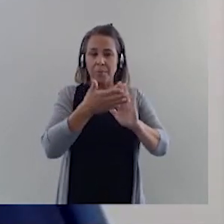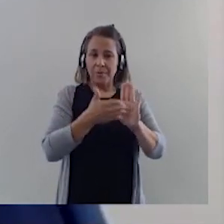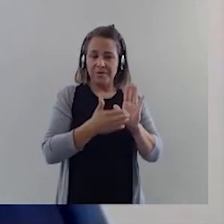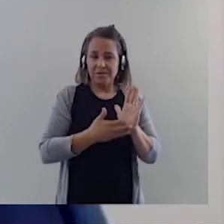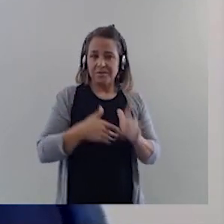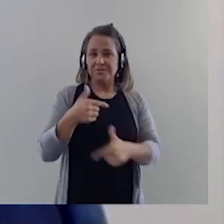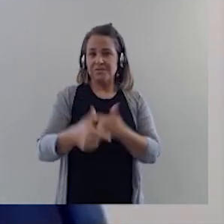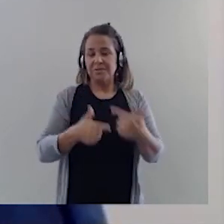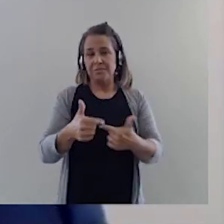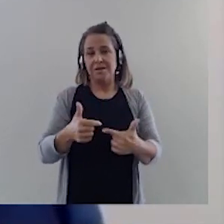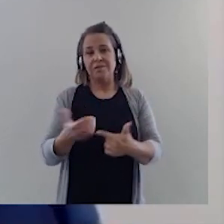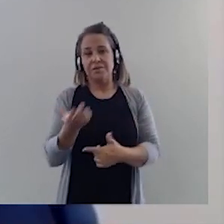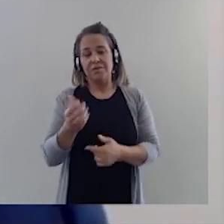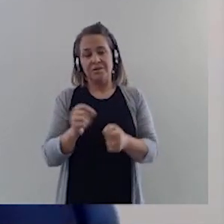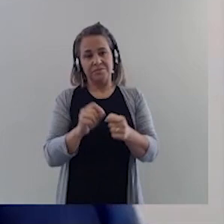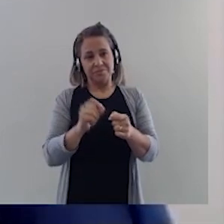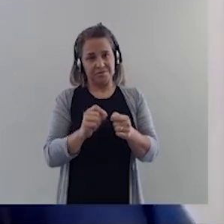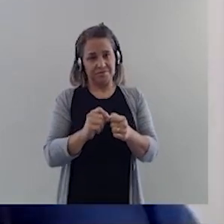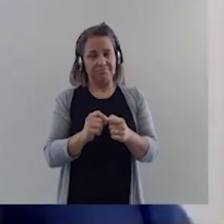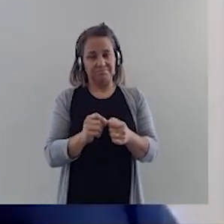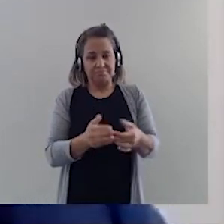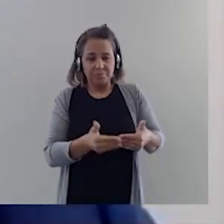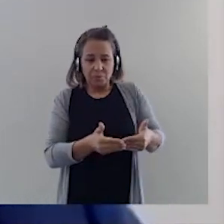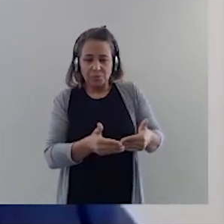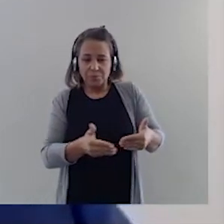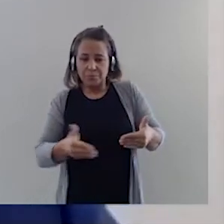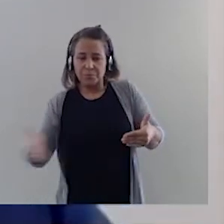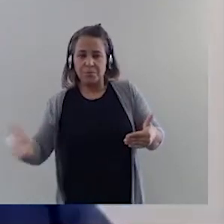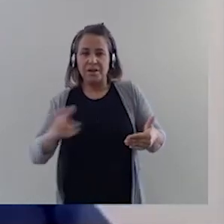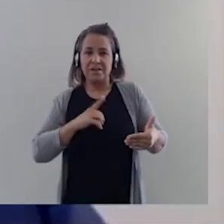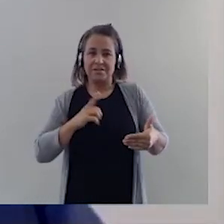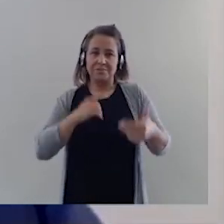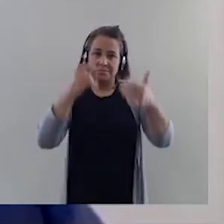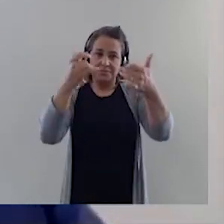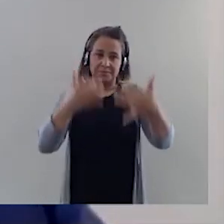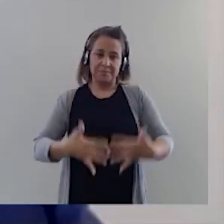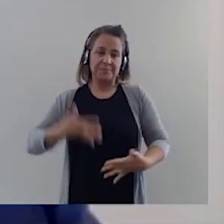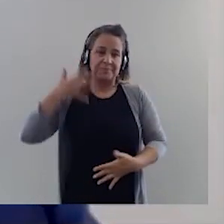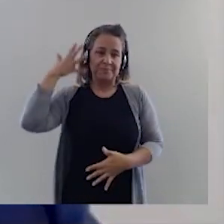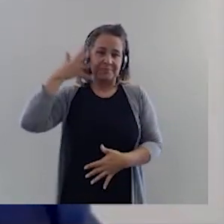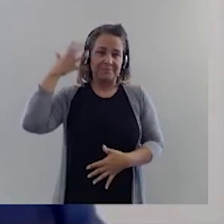pretendo fazer no curto espaço de tempo que nós temos aqui para esse debate.